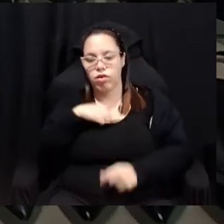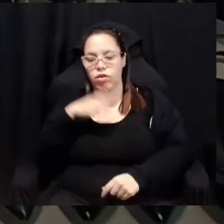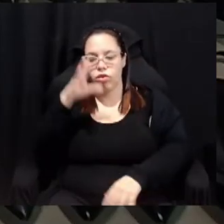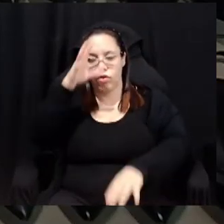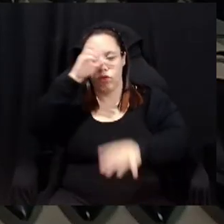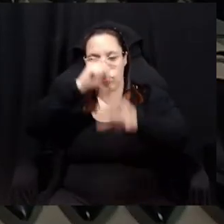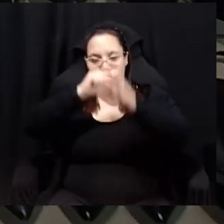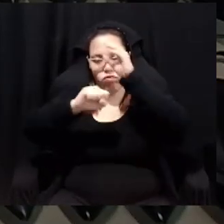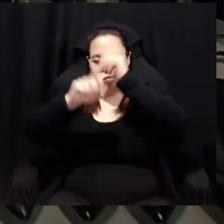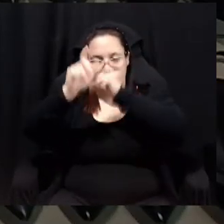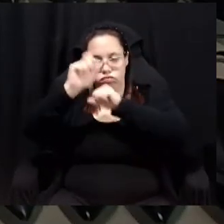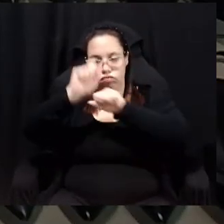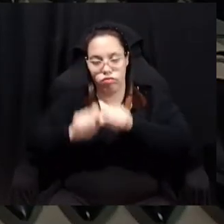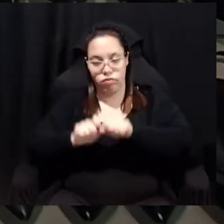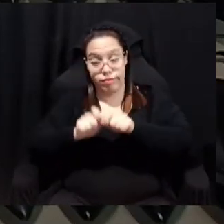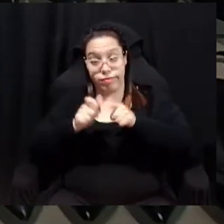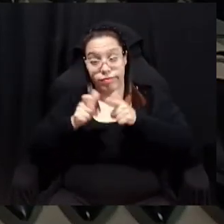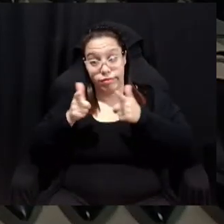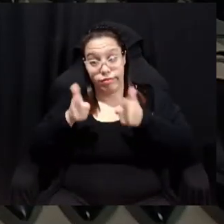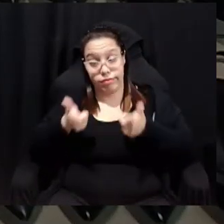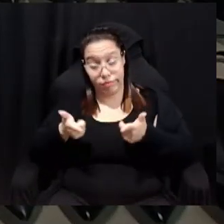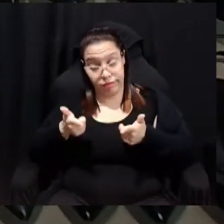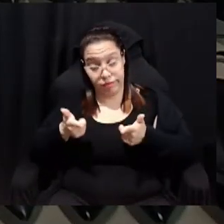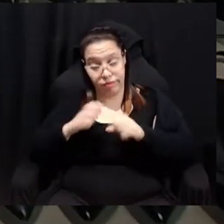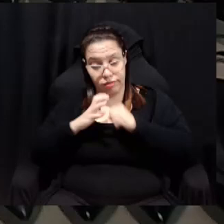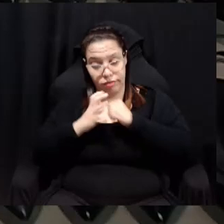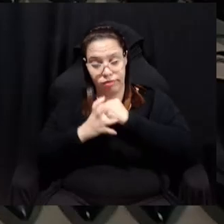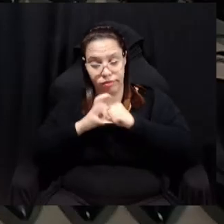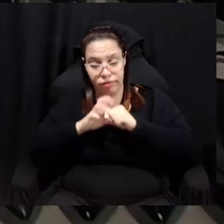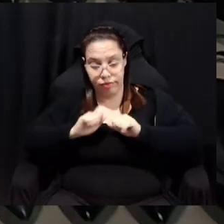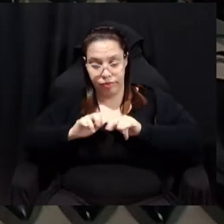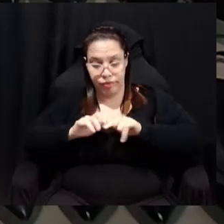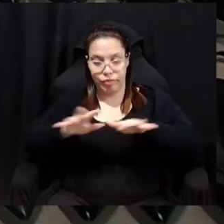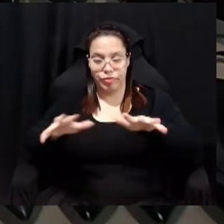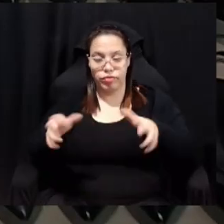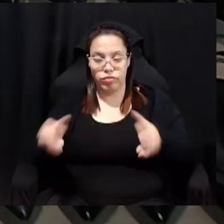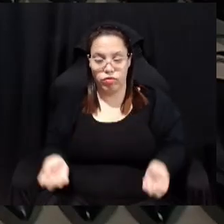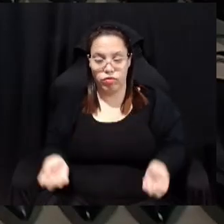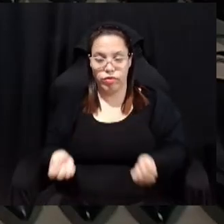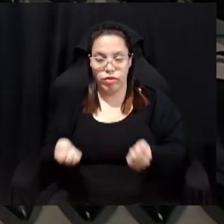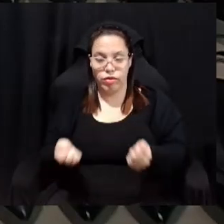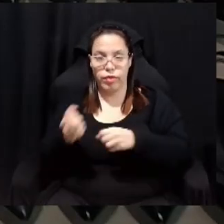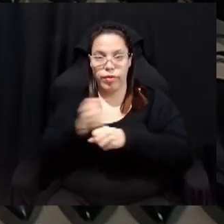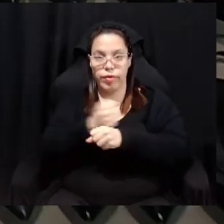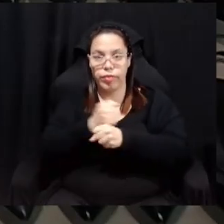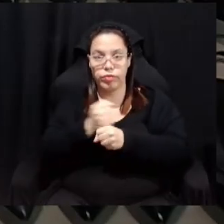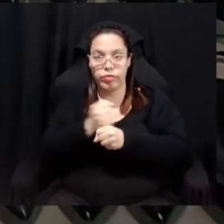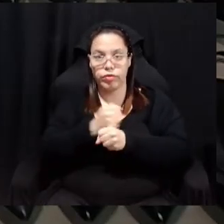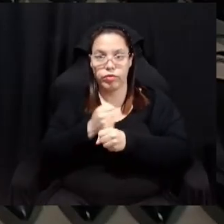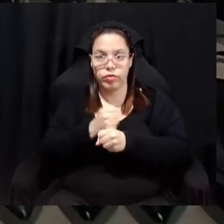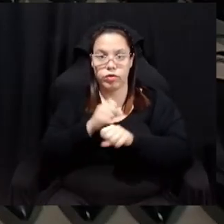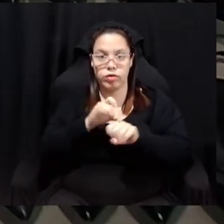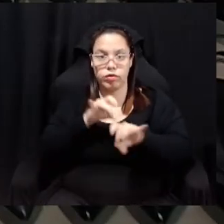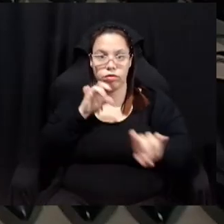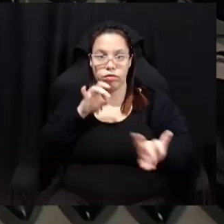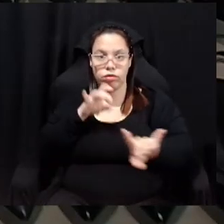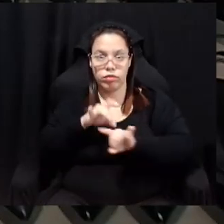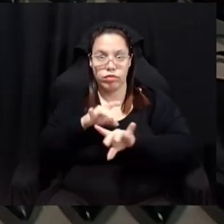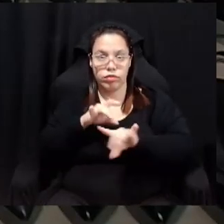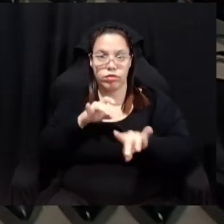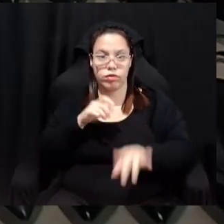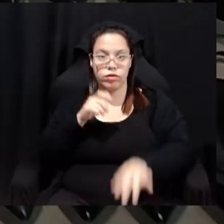também, com essa onda que teve da pandemia, teve um boom muito grande na construção desses negócios virtuais. Então isso ajudou porque